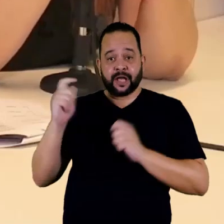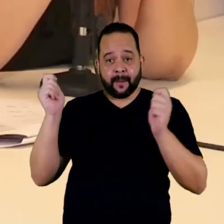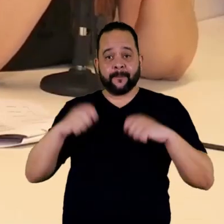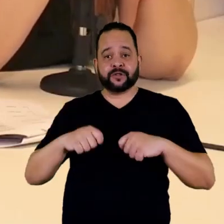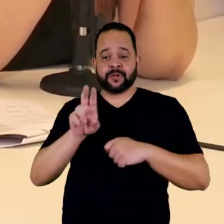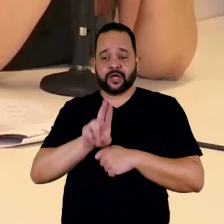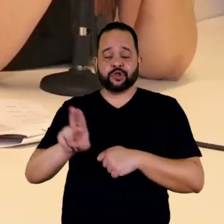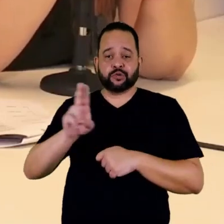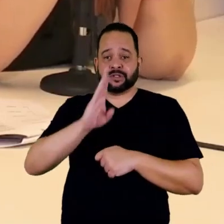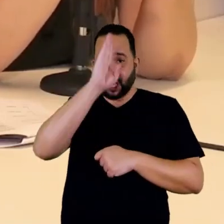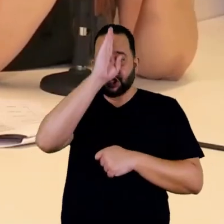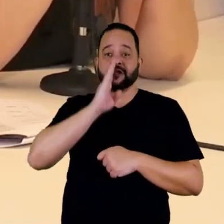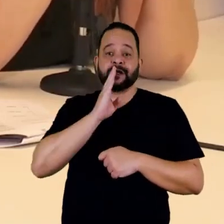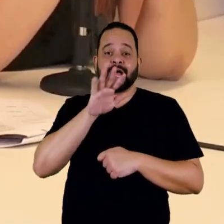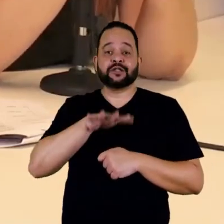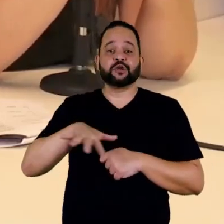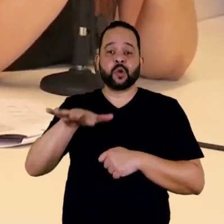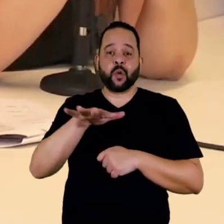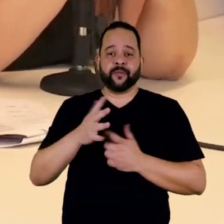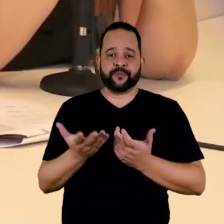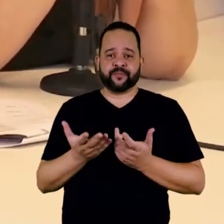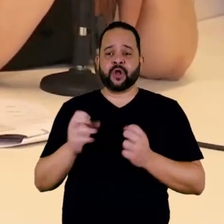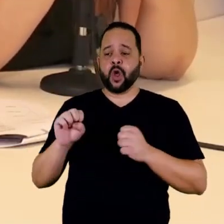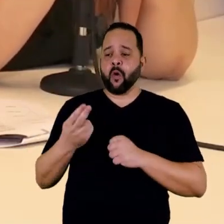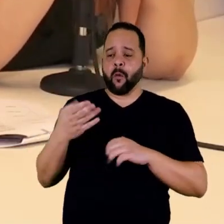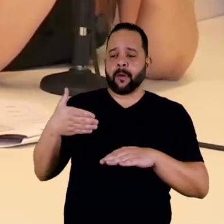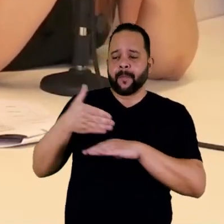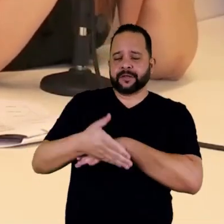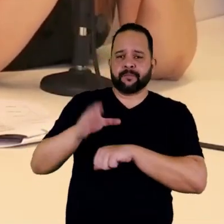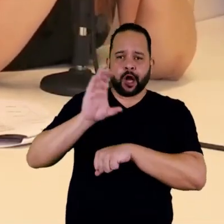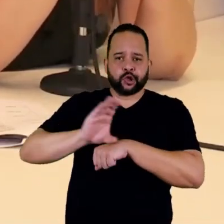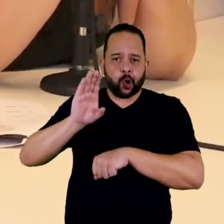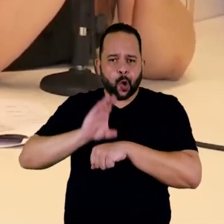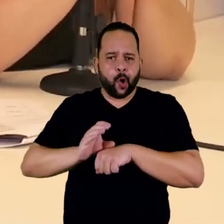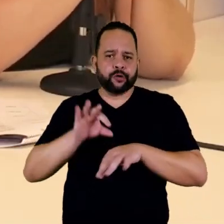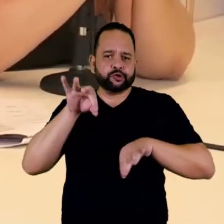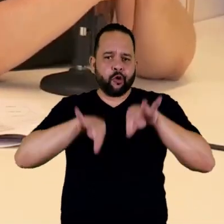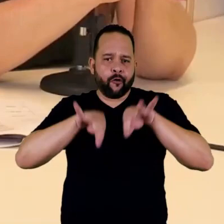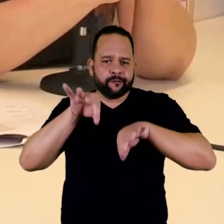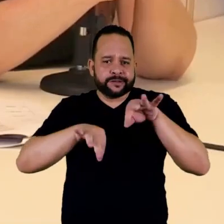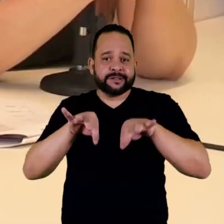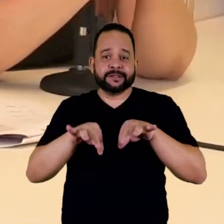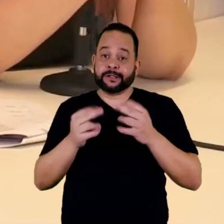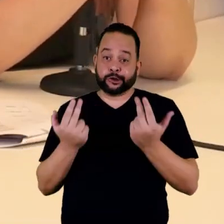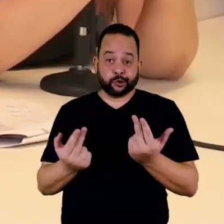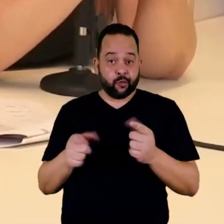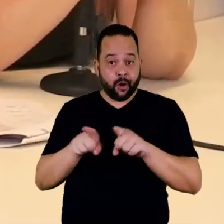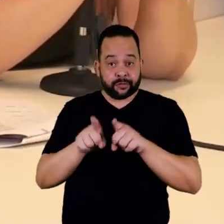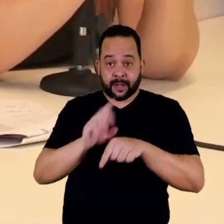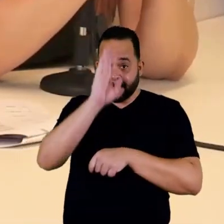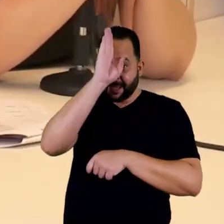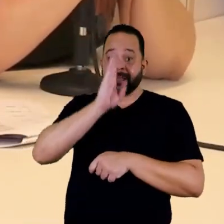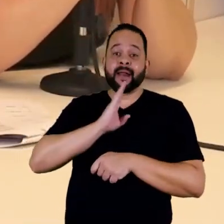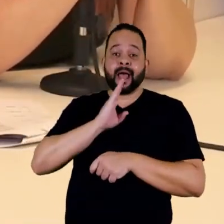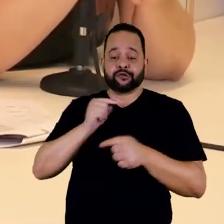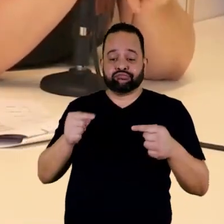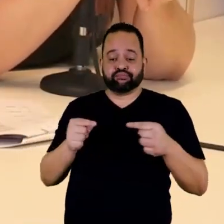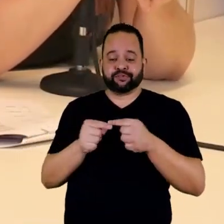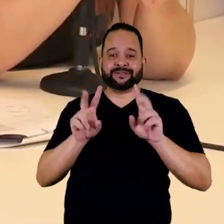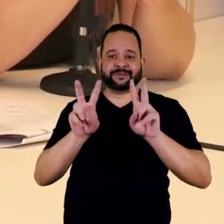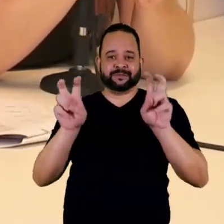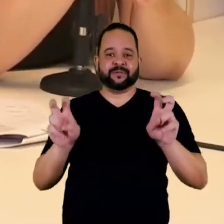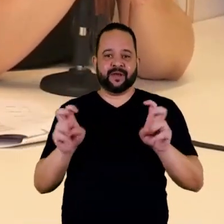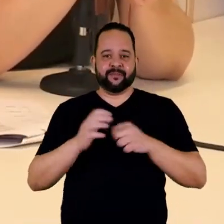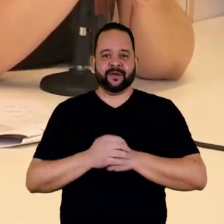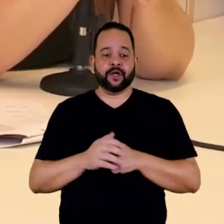gratuito do espaço isso mesmo ou mesmo para participar dos cursos e oficinas também gratuitos ligados ao tema